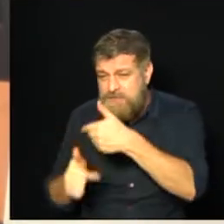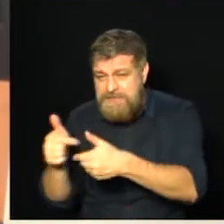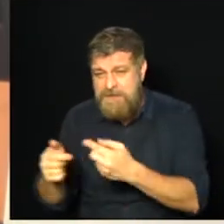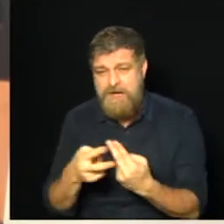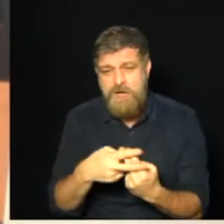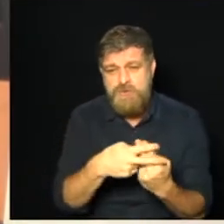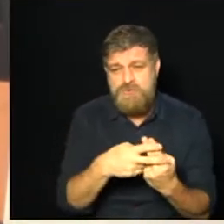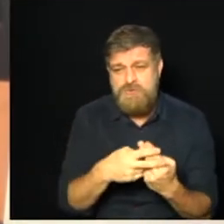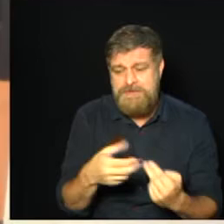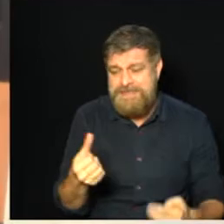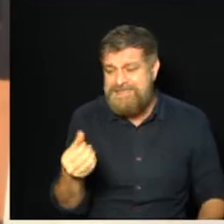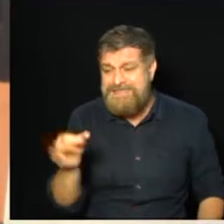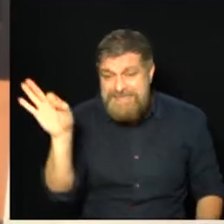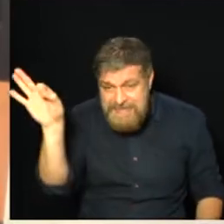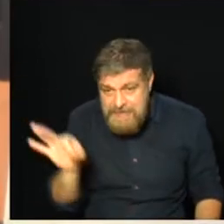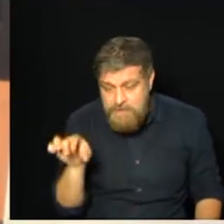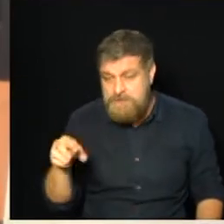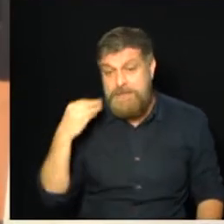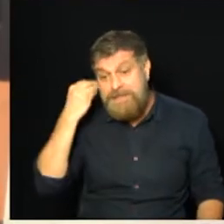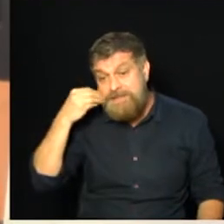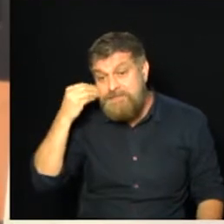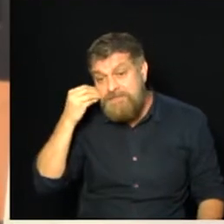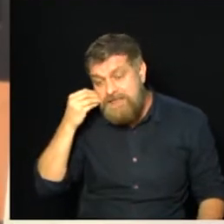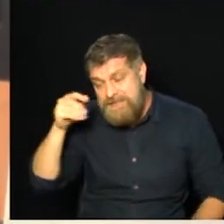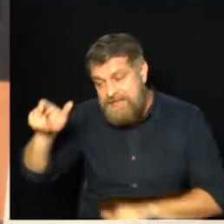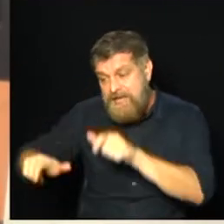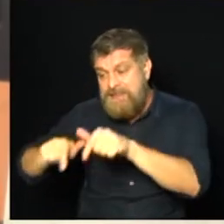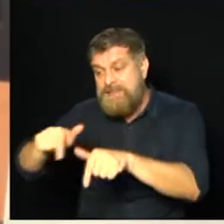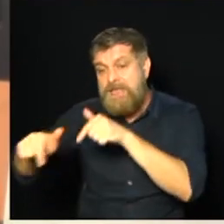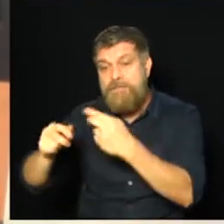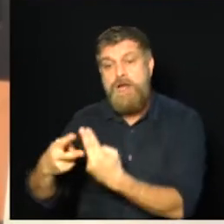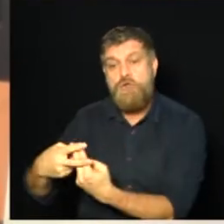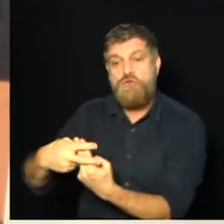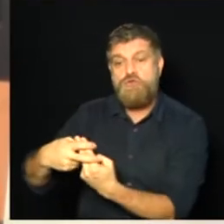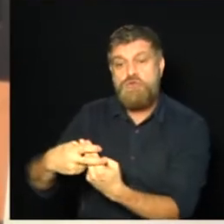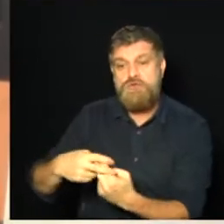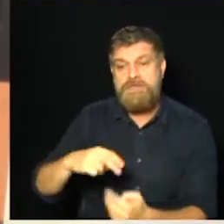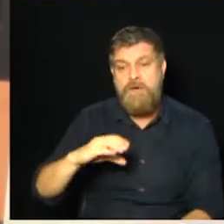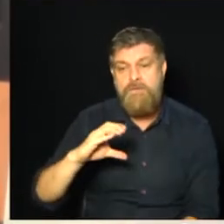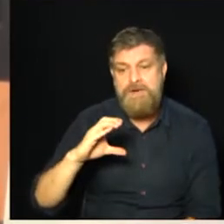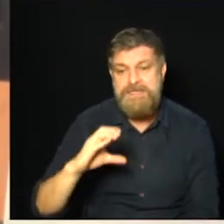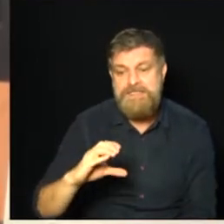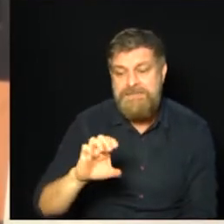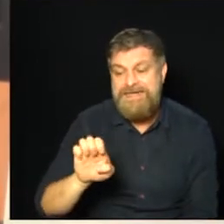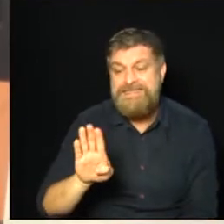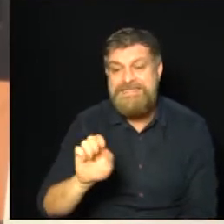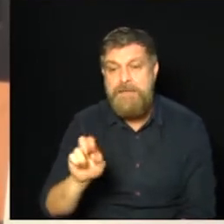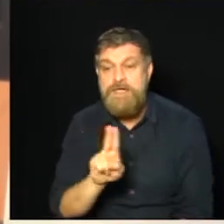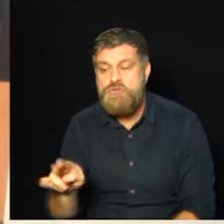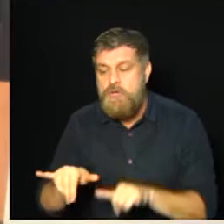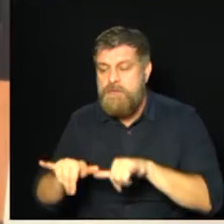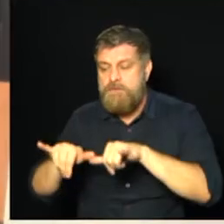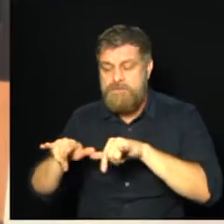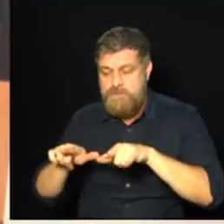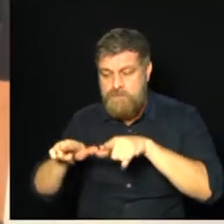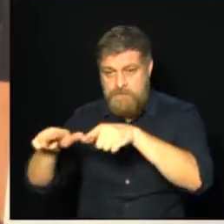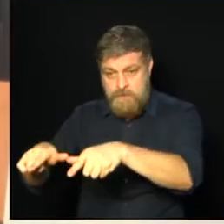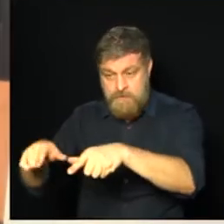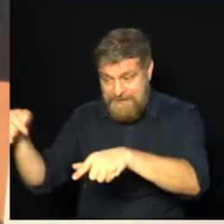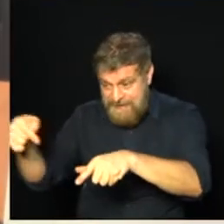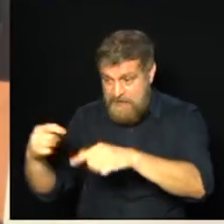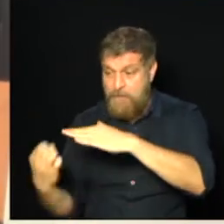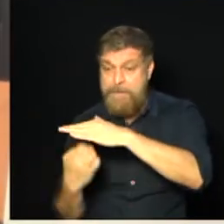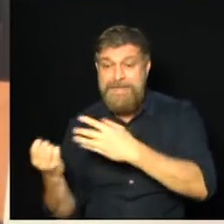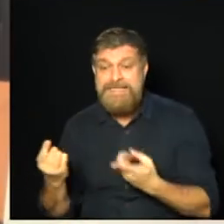engano, 60% de prestação de serviço no SUS. Então, é uma empresa parceira, prestadora de serviço no